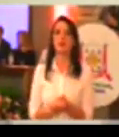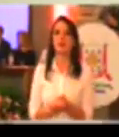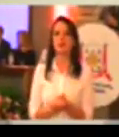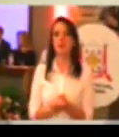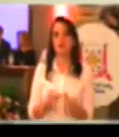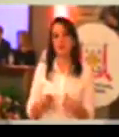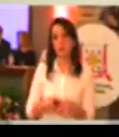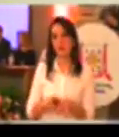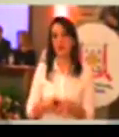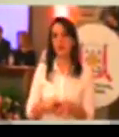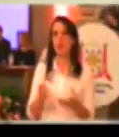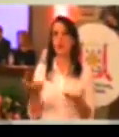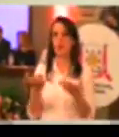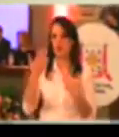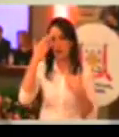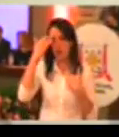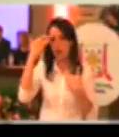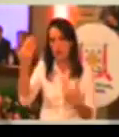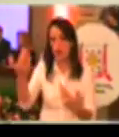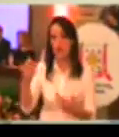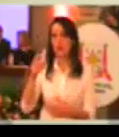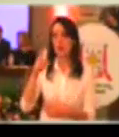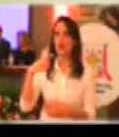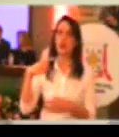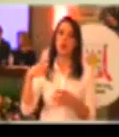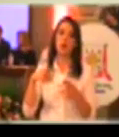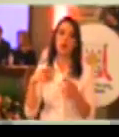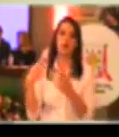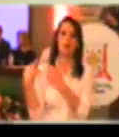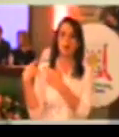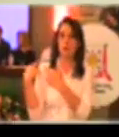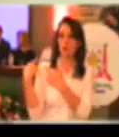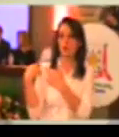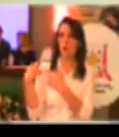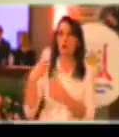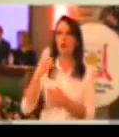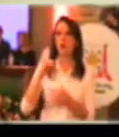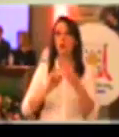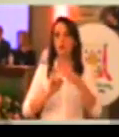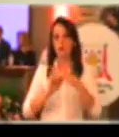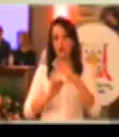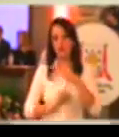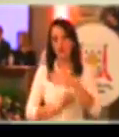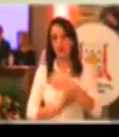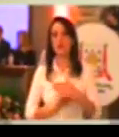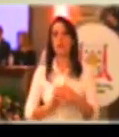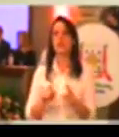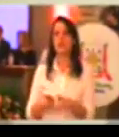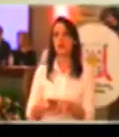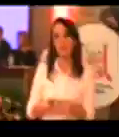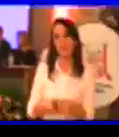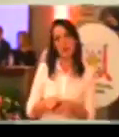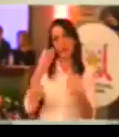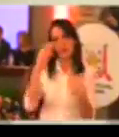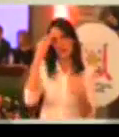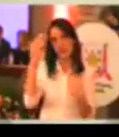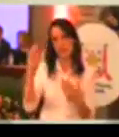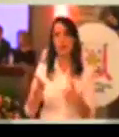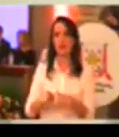Siderópolis. Quero registrar também e agradecer o diretor-geral do IFSC, Sedenir